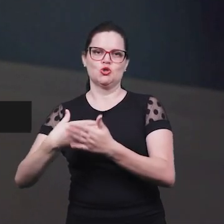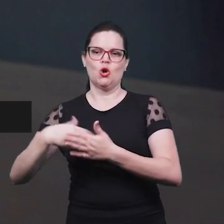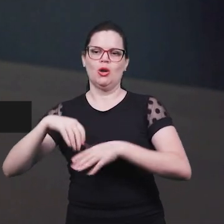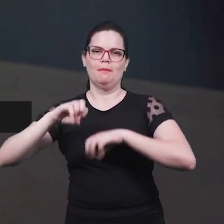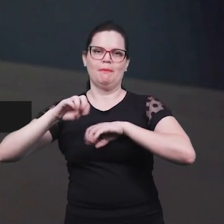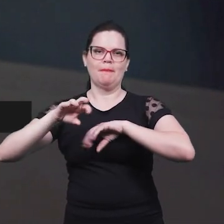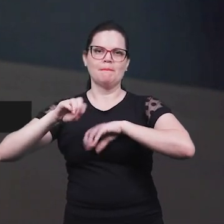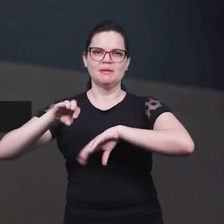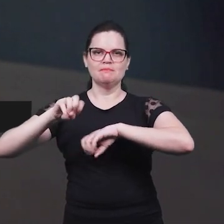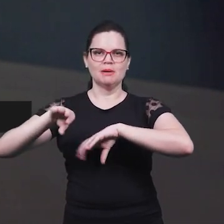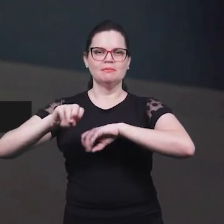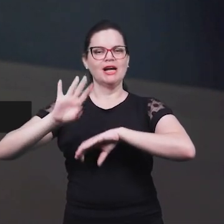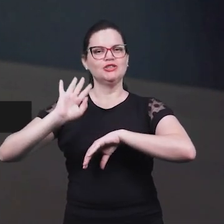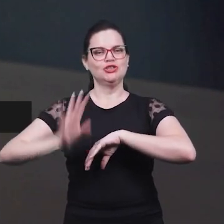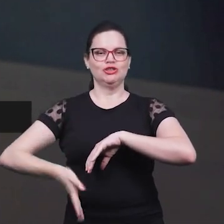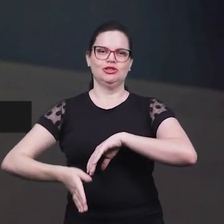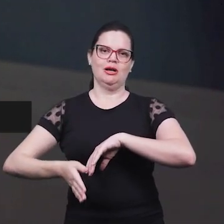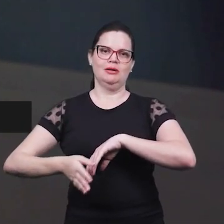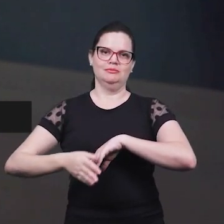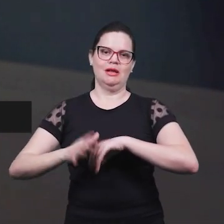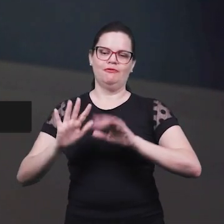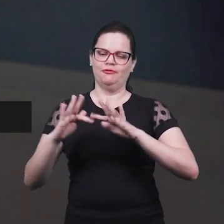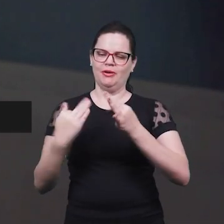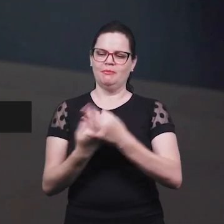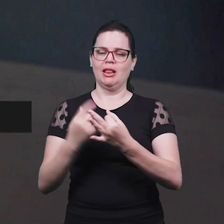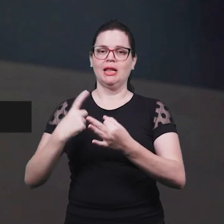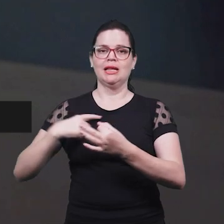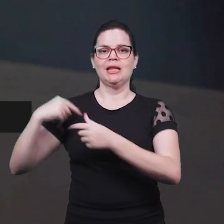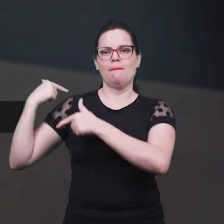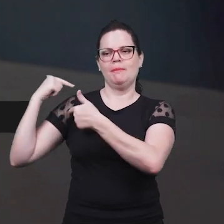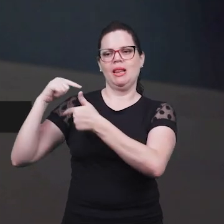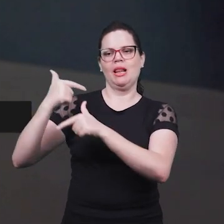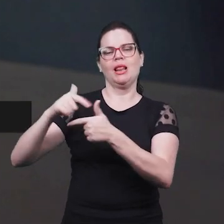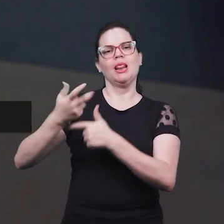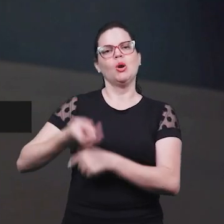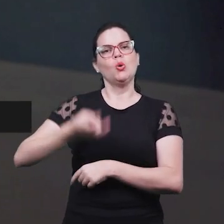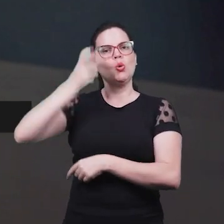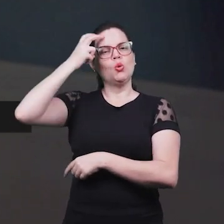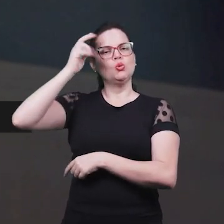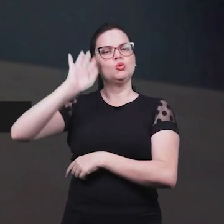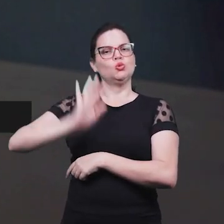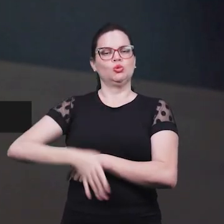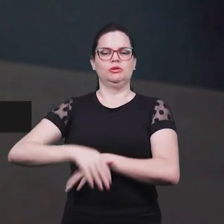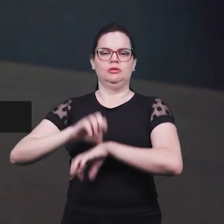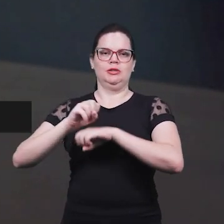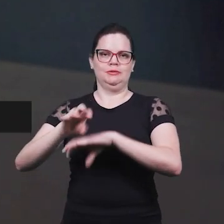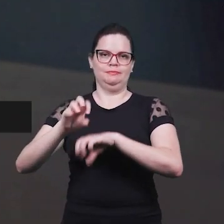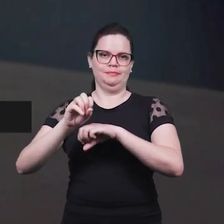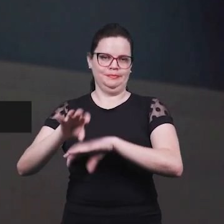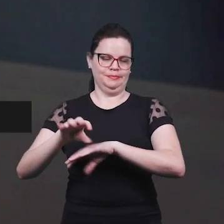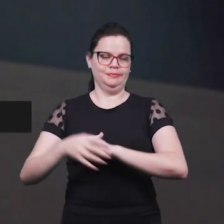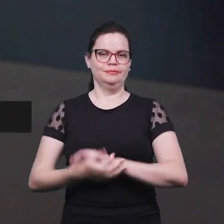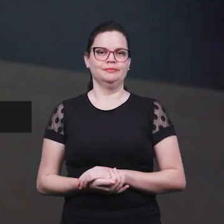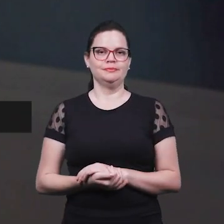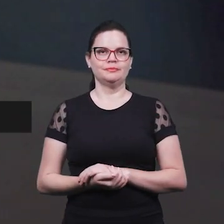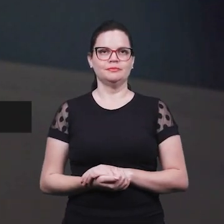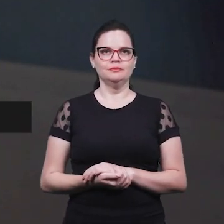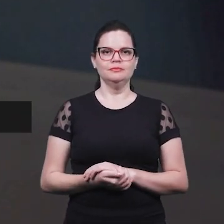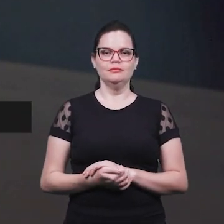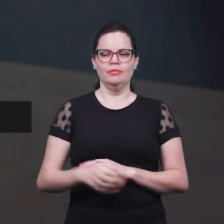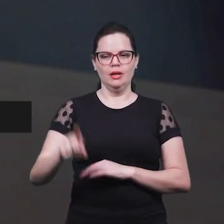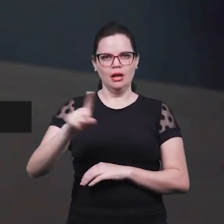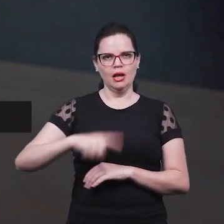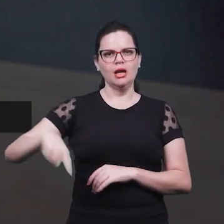a escola, desde o berço, já tem essa introdução à educação financeira, né? Os indivíduos